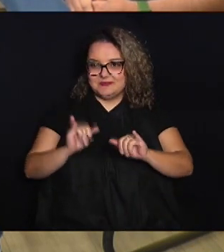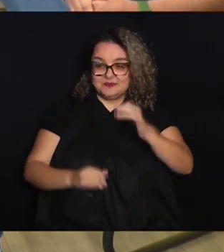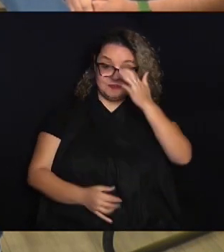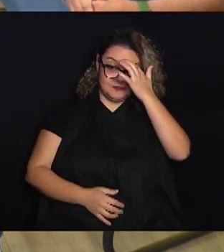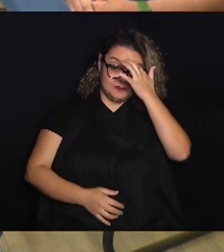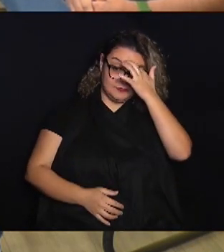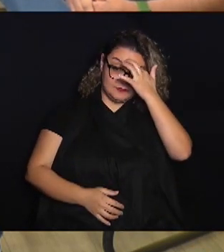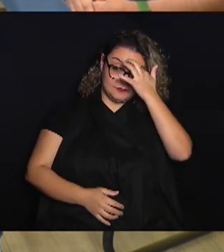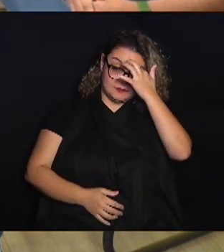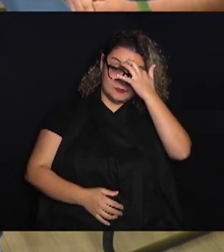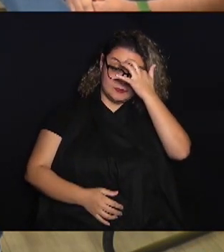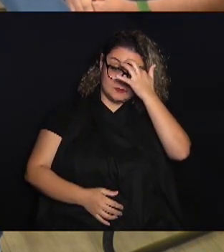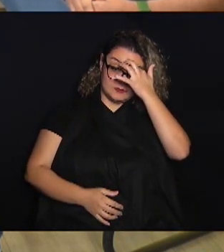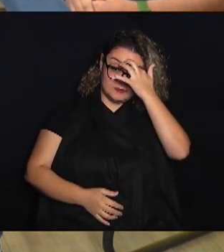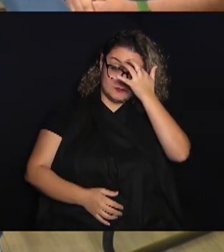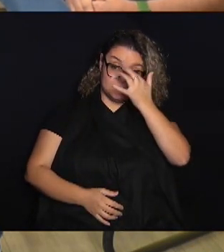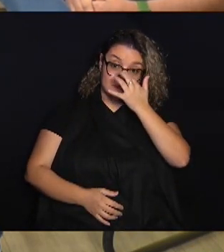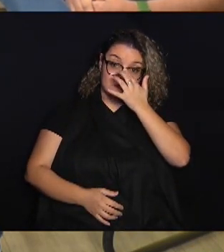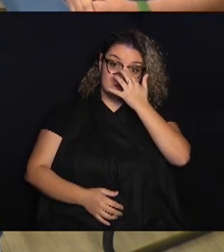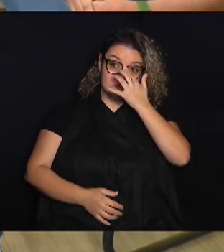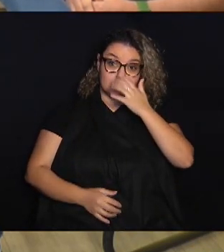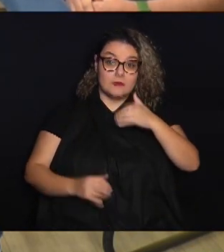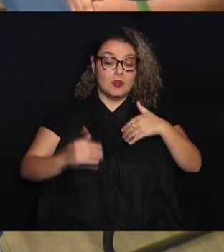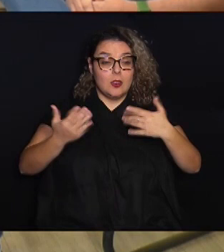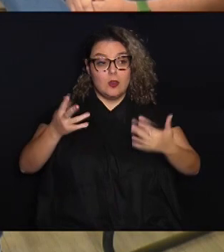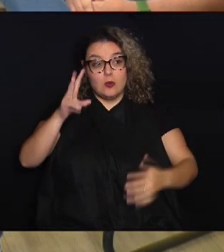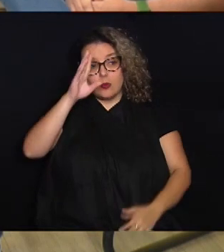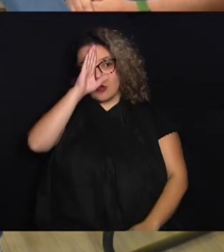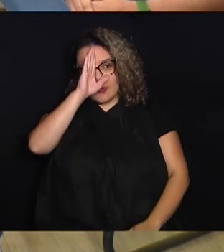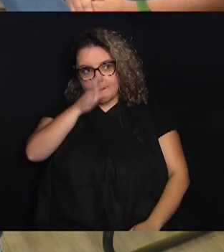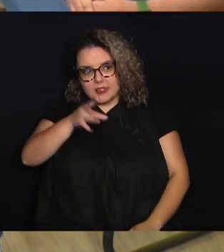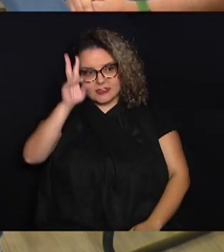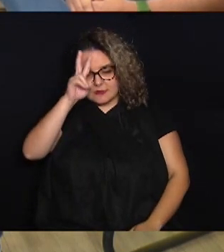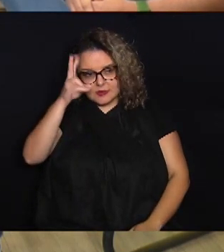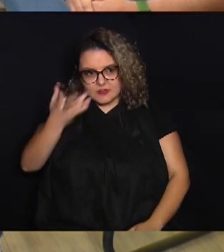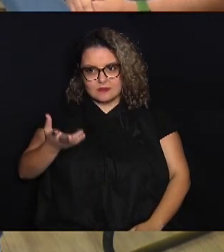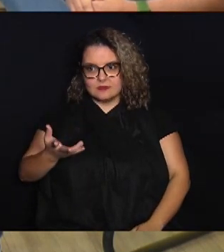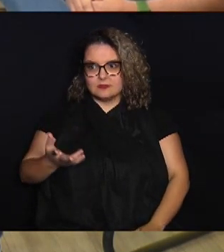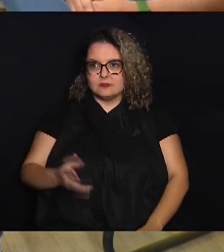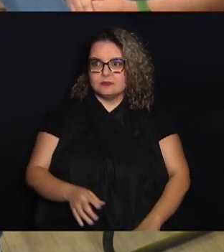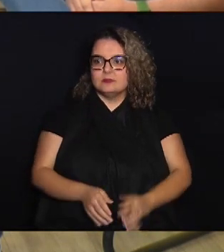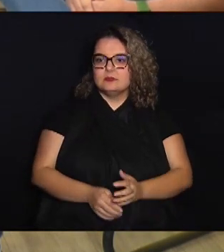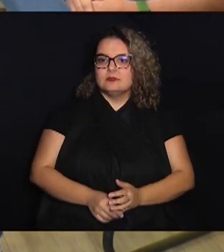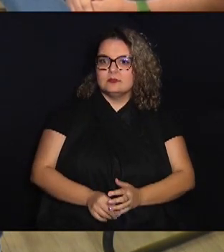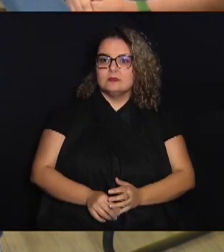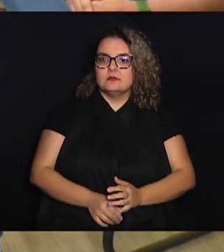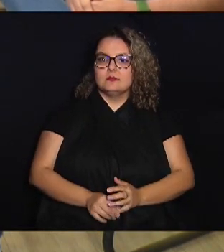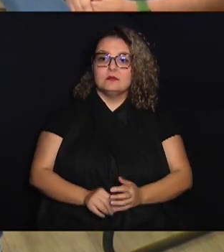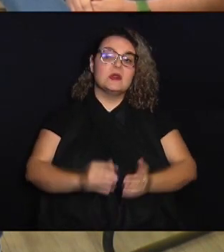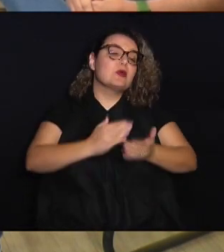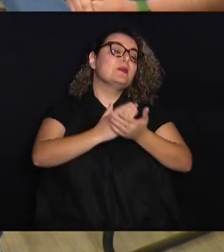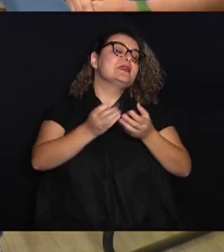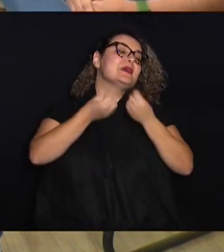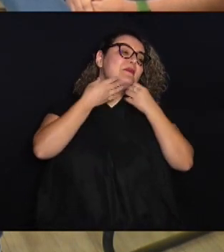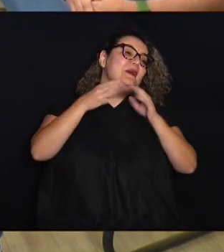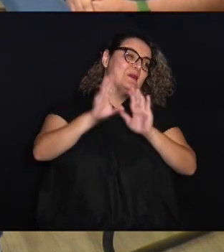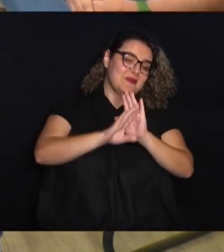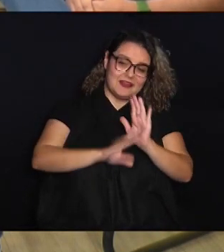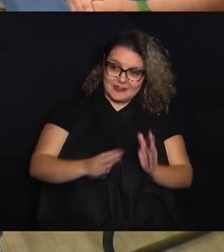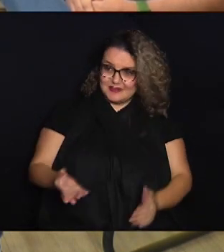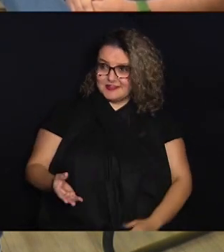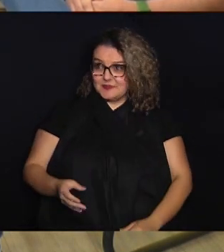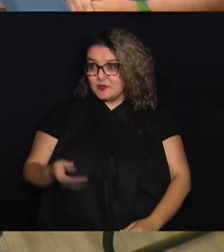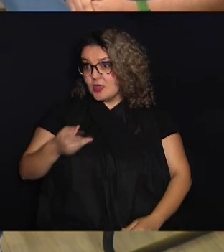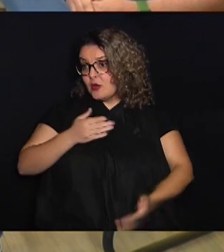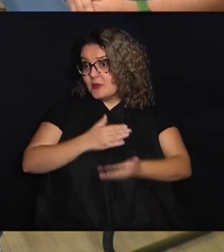gente contar. Qual a principal delas, assim, que... Acho que não tem principal. Começar bem o programa aqui, A gente pode começar falando